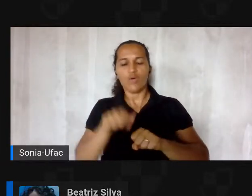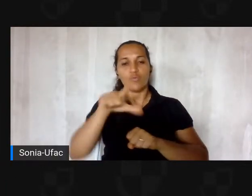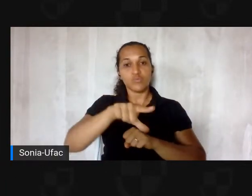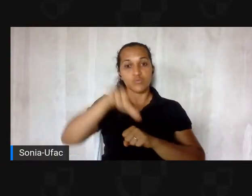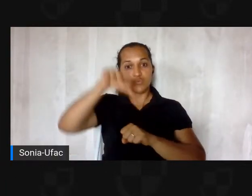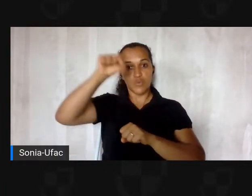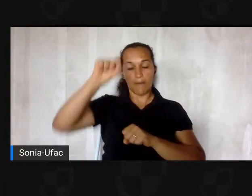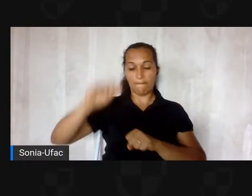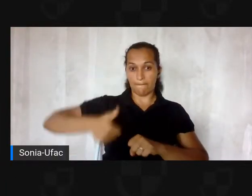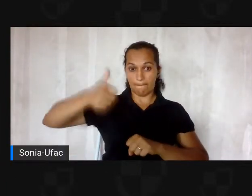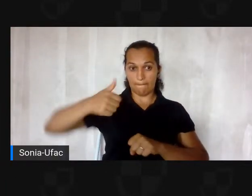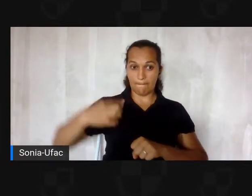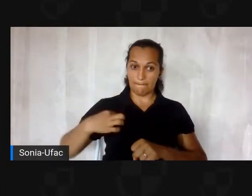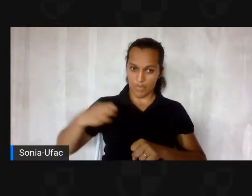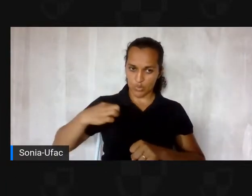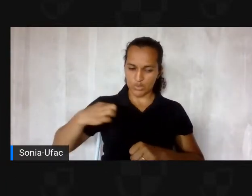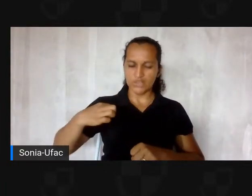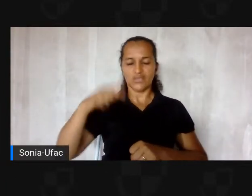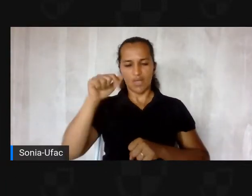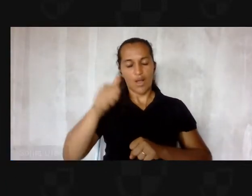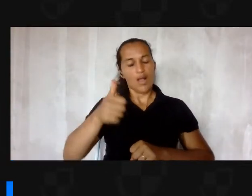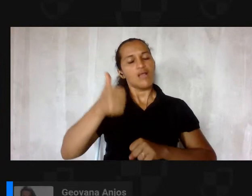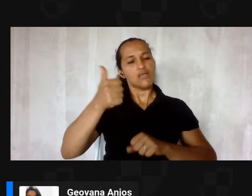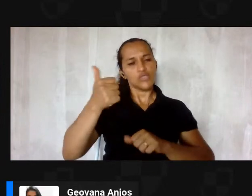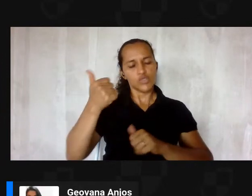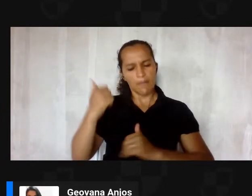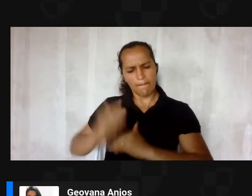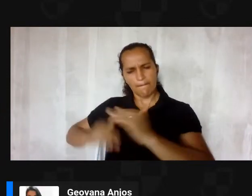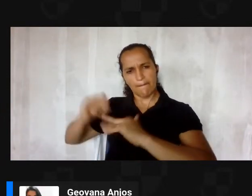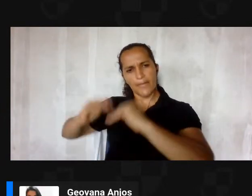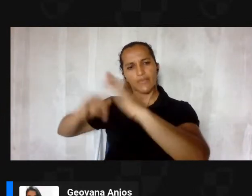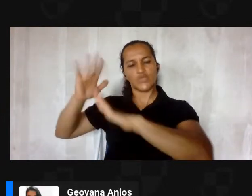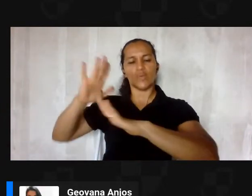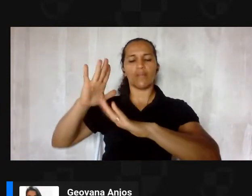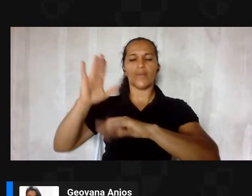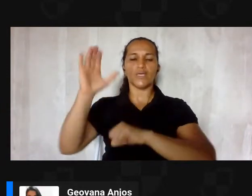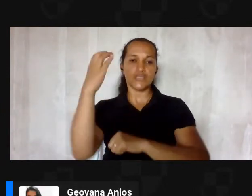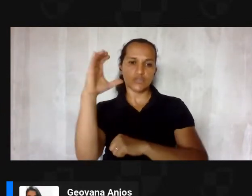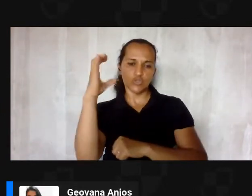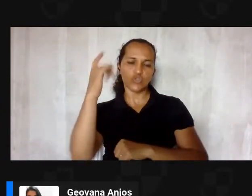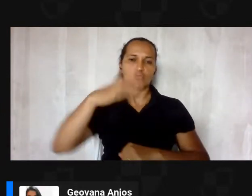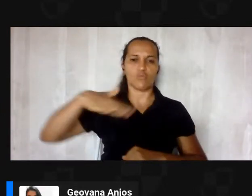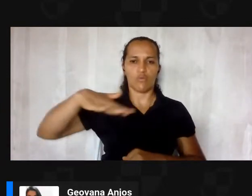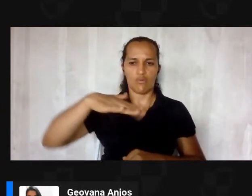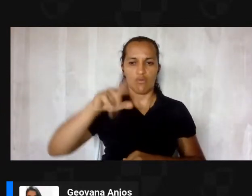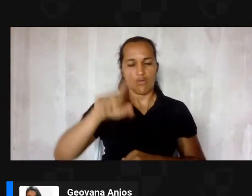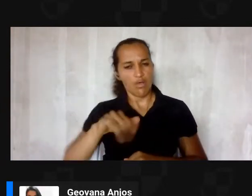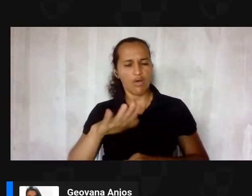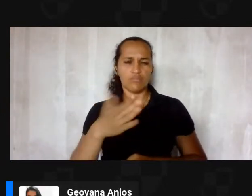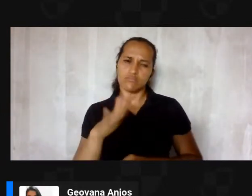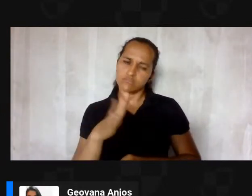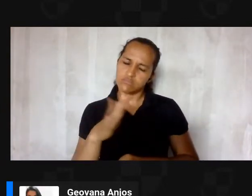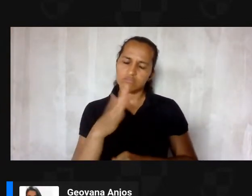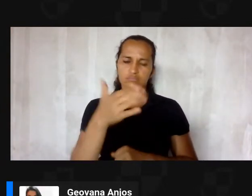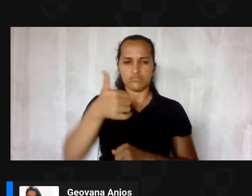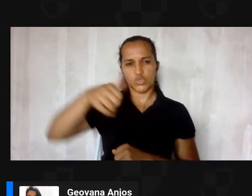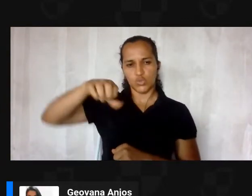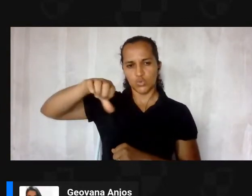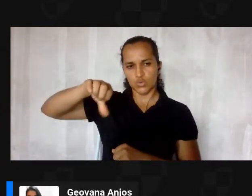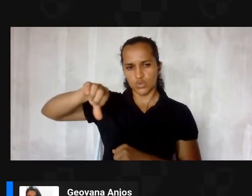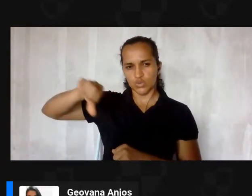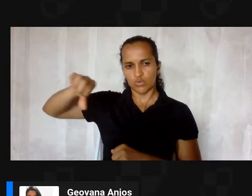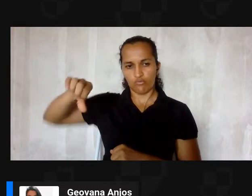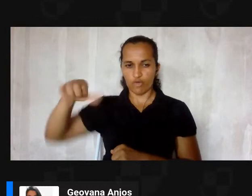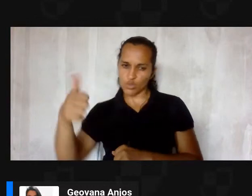bolsista de aperfeiçoamento científico dessa IP. Era mais ou menos o ano de 91,